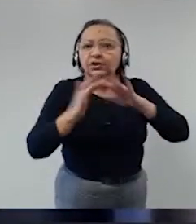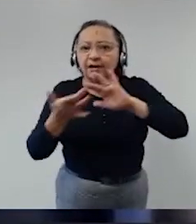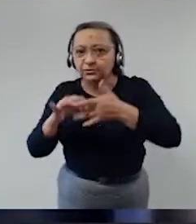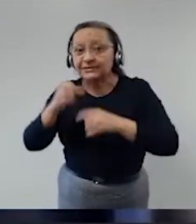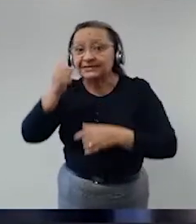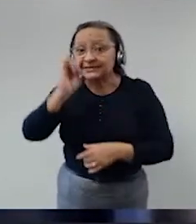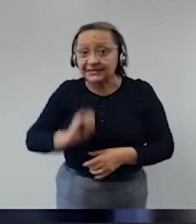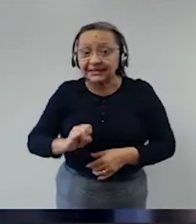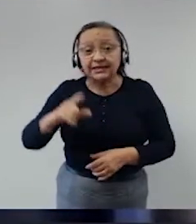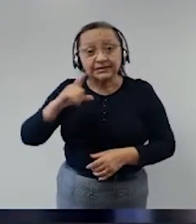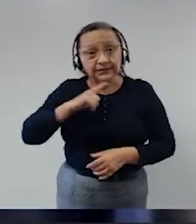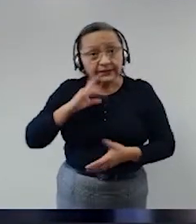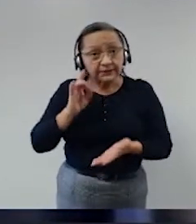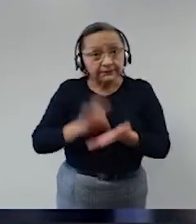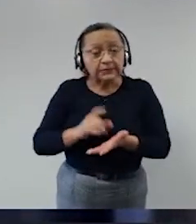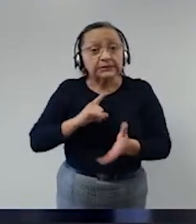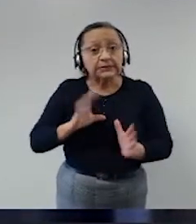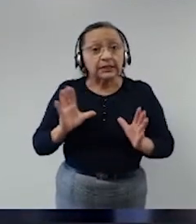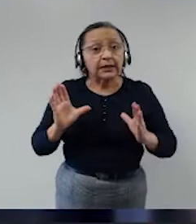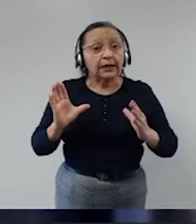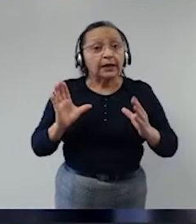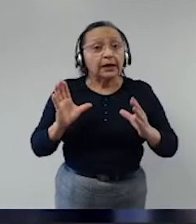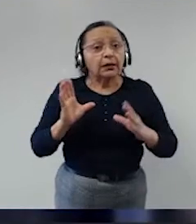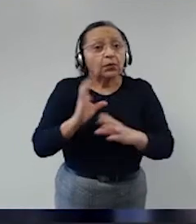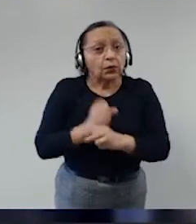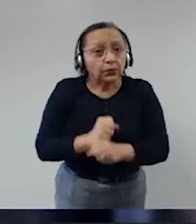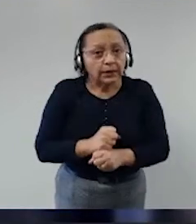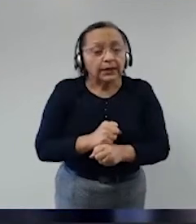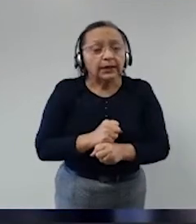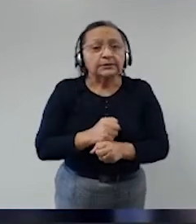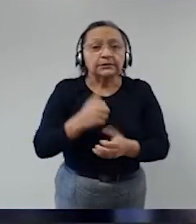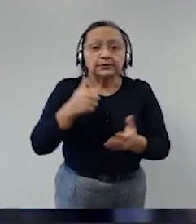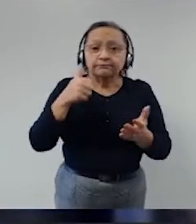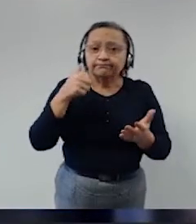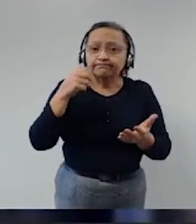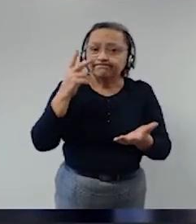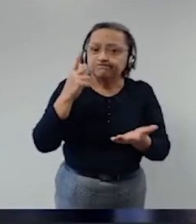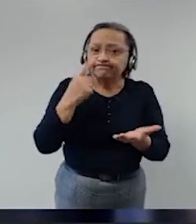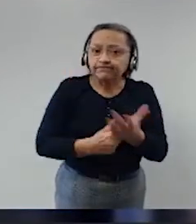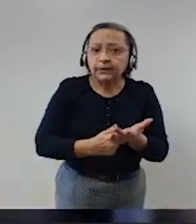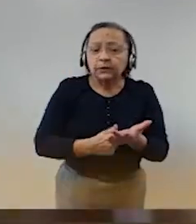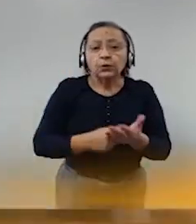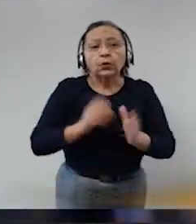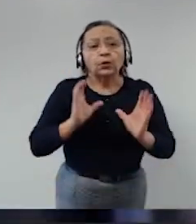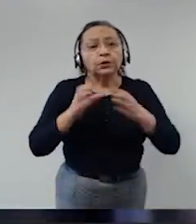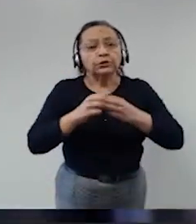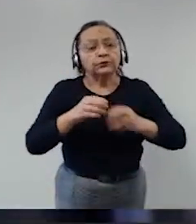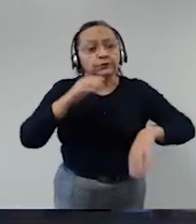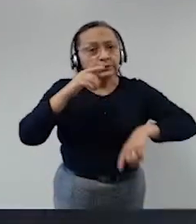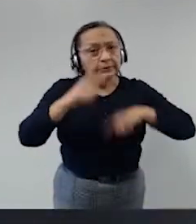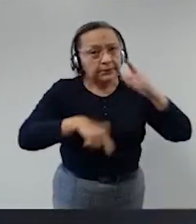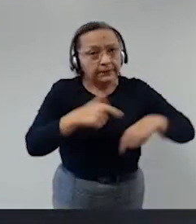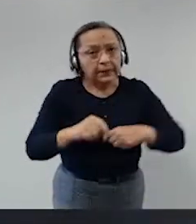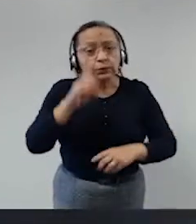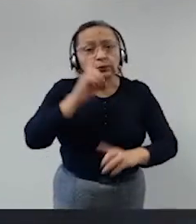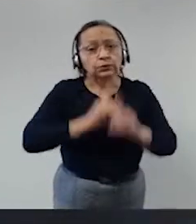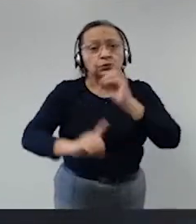houver e se consolidar esse alijamento do ente coletivo obreiro, né, no diálogo